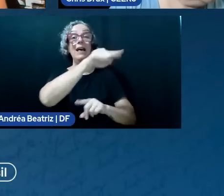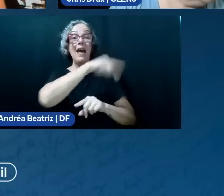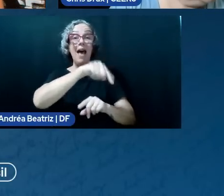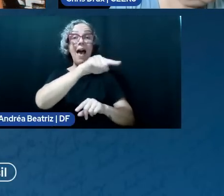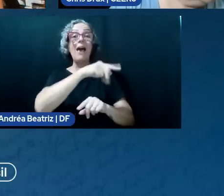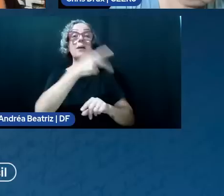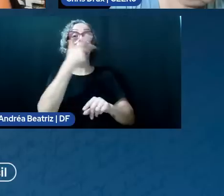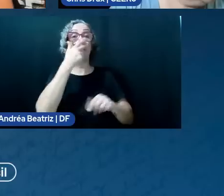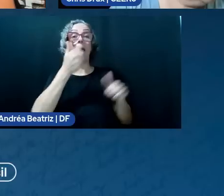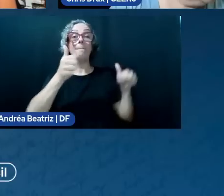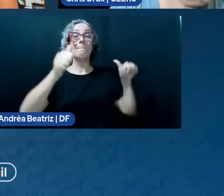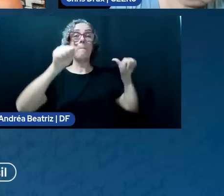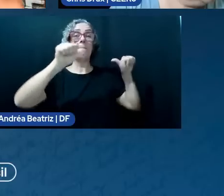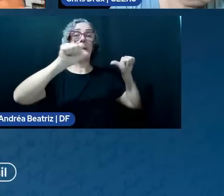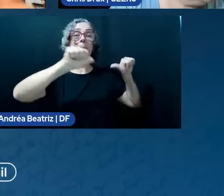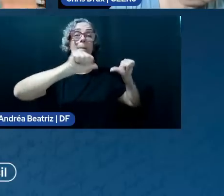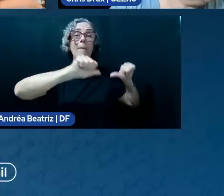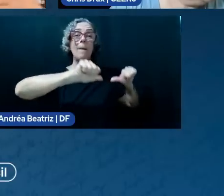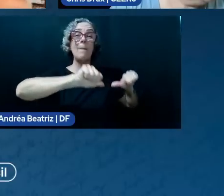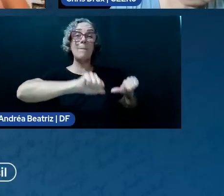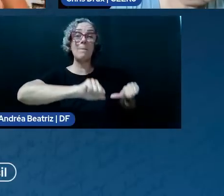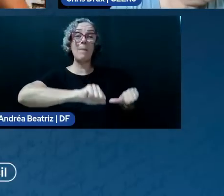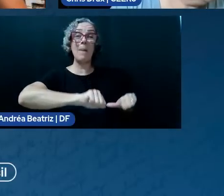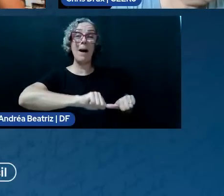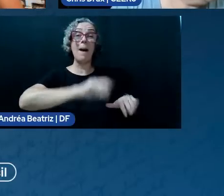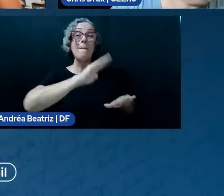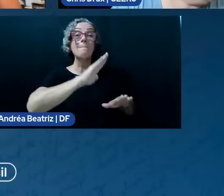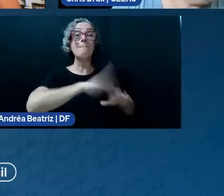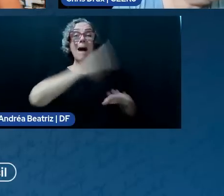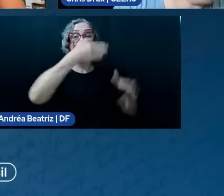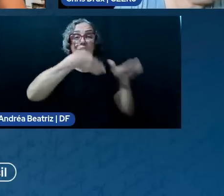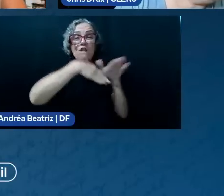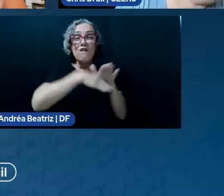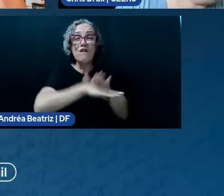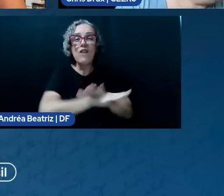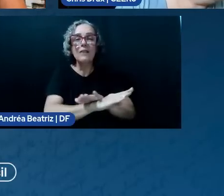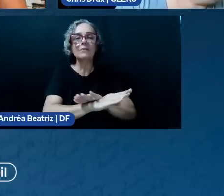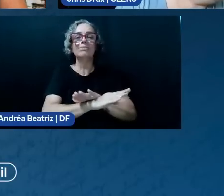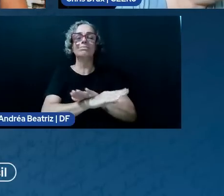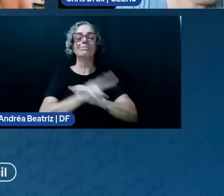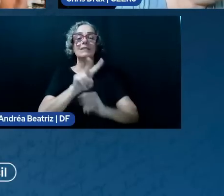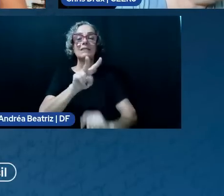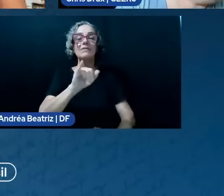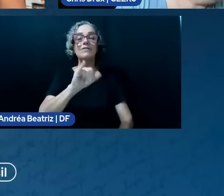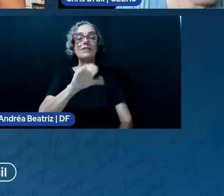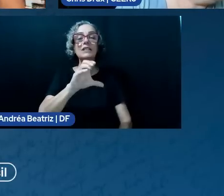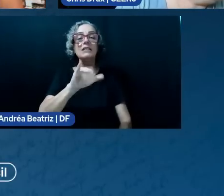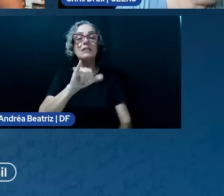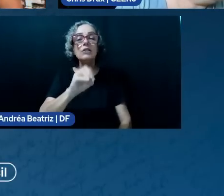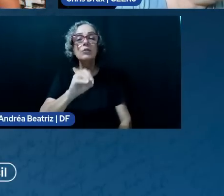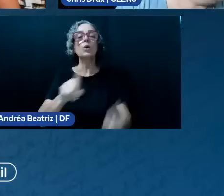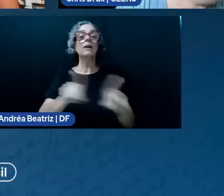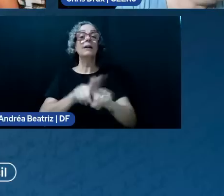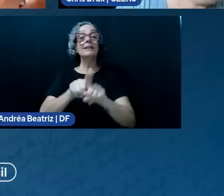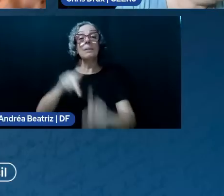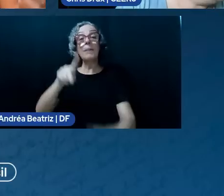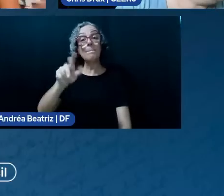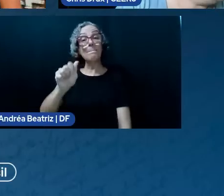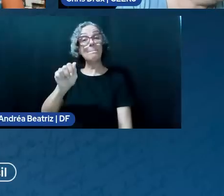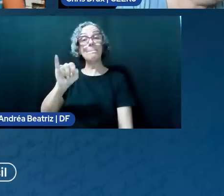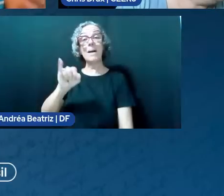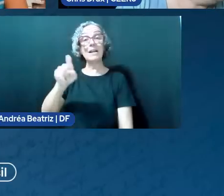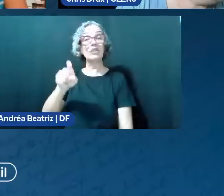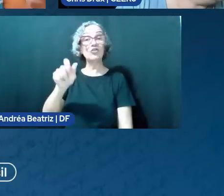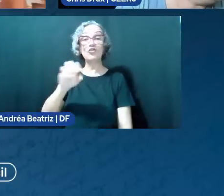por vícios e por paixões que são provocadas por essa simpatia. Então, a